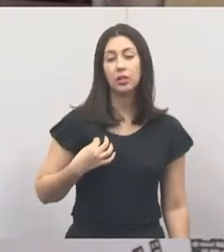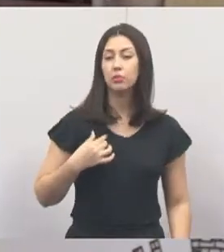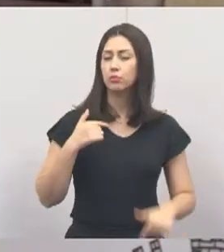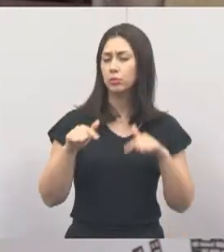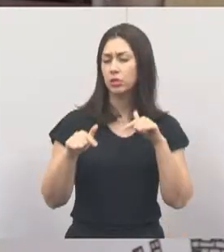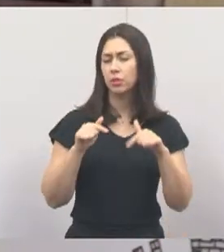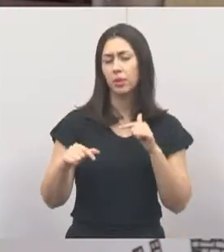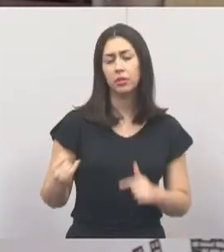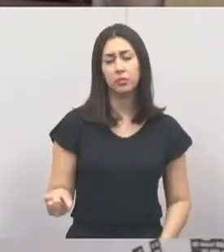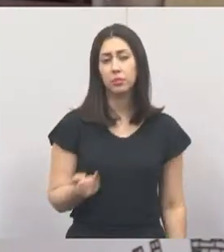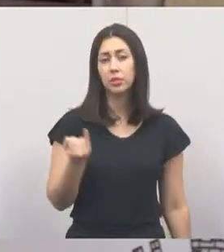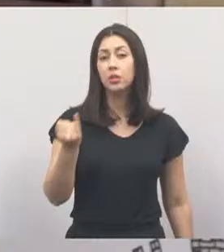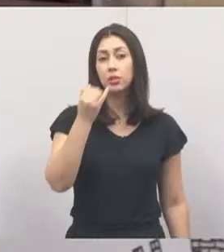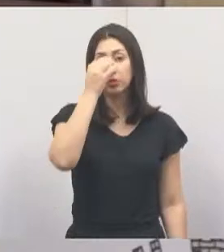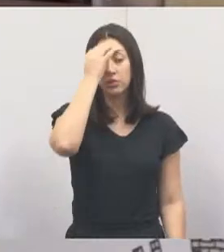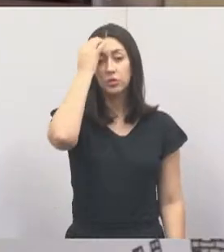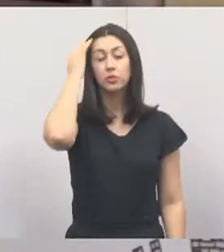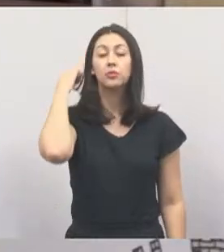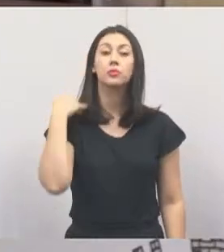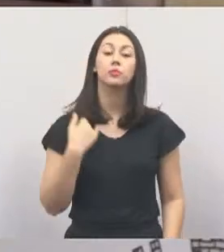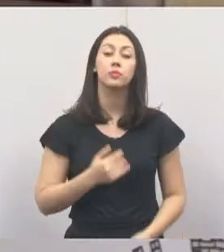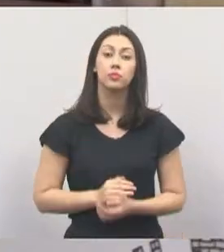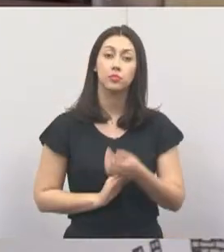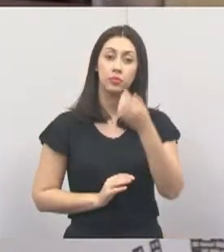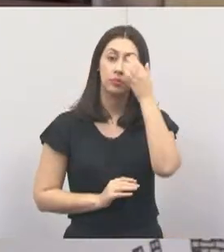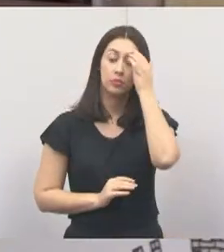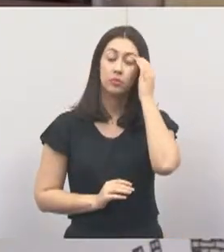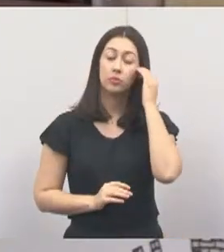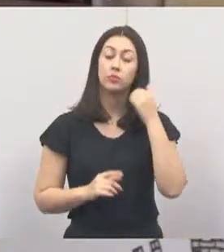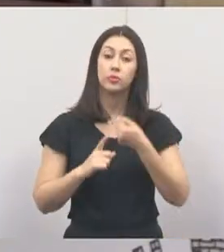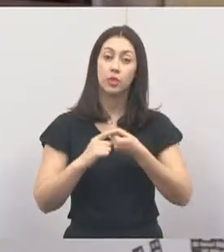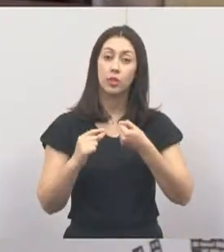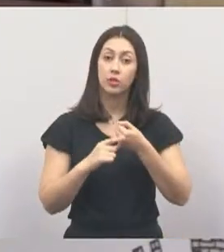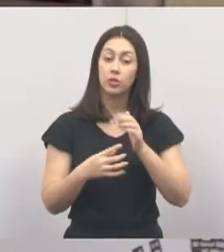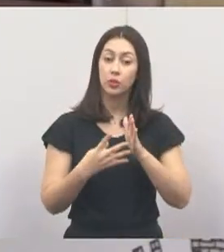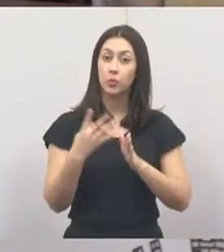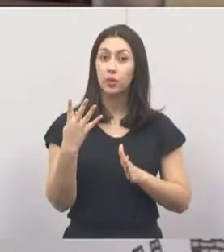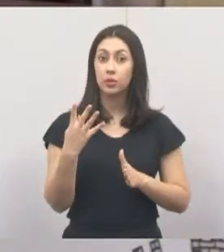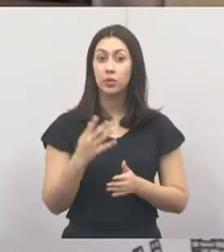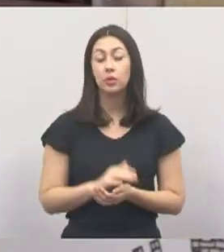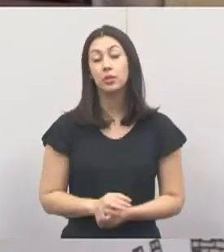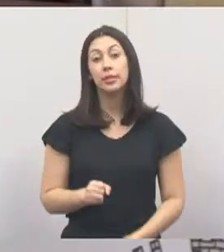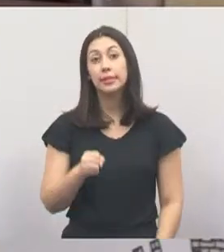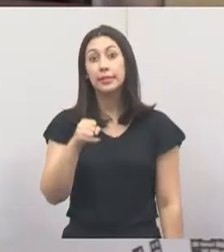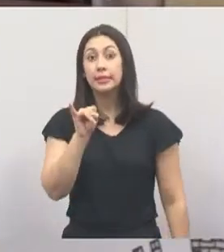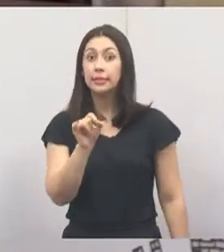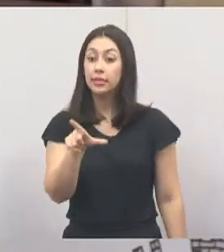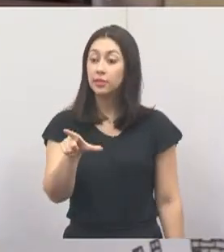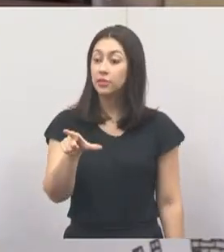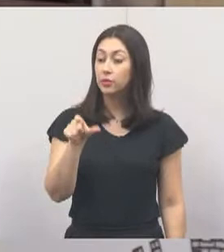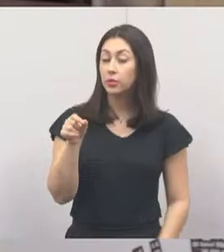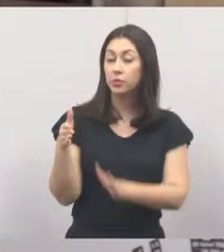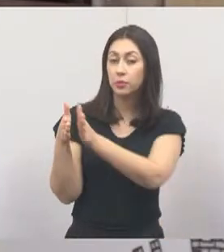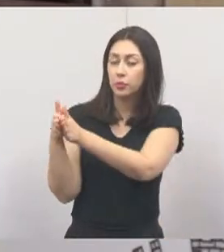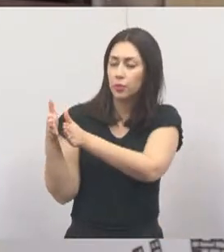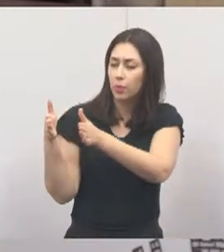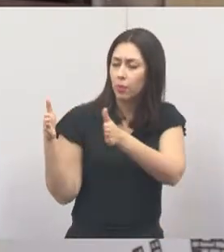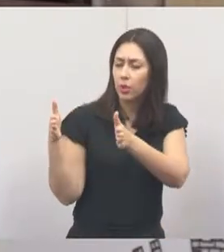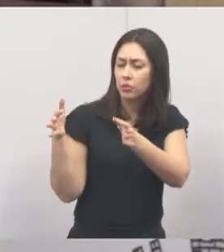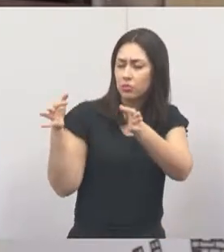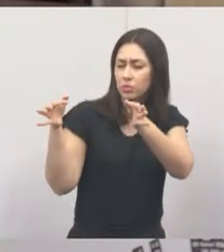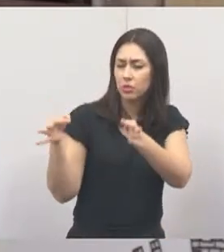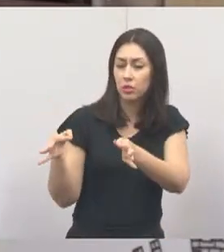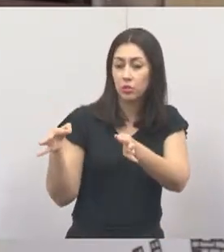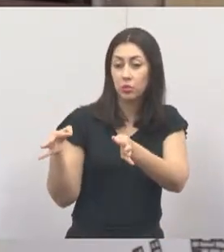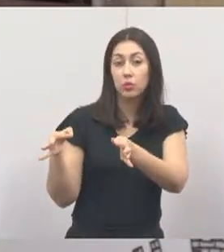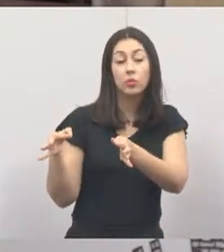público. Artigo 4º. Em caso de nomeação para atuação por prazo determinado,